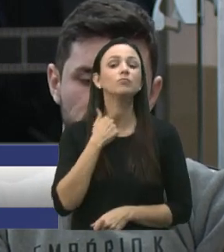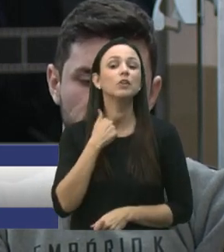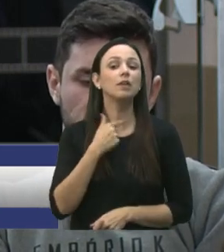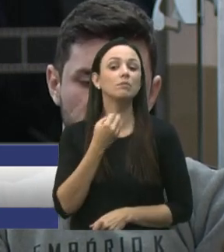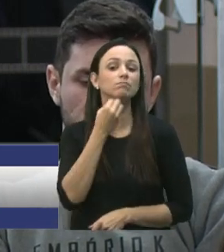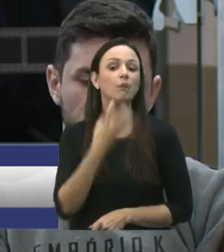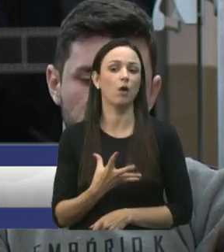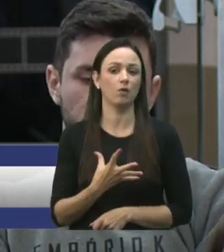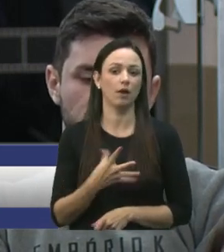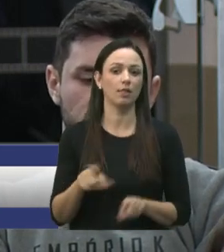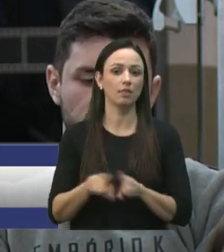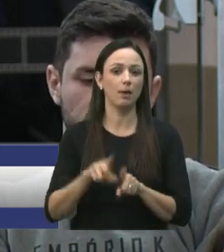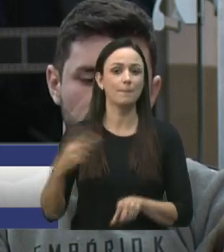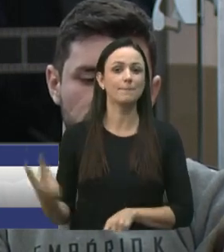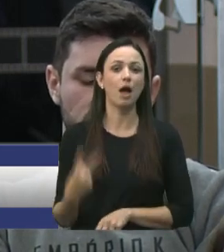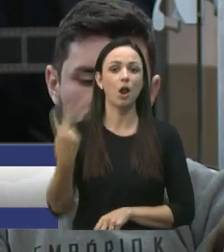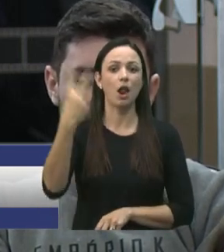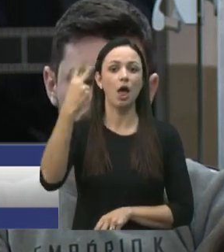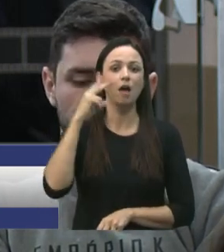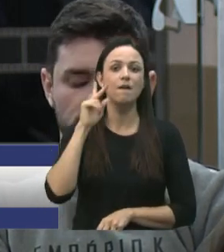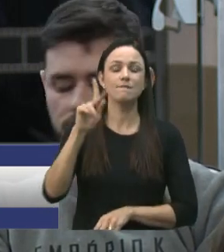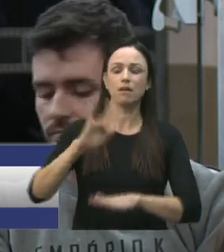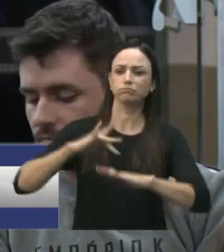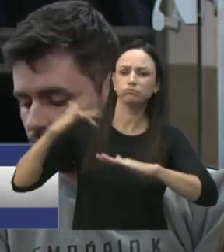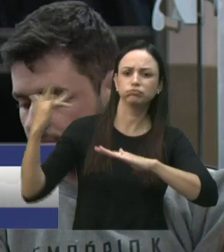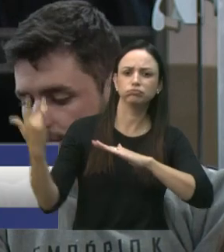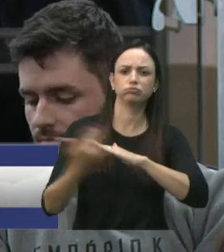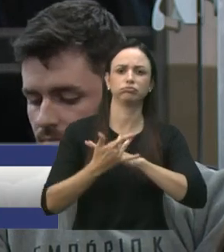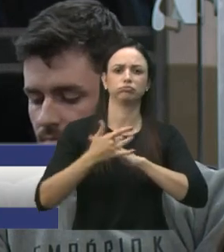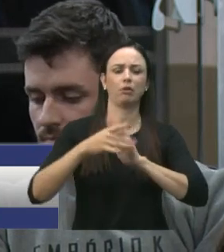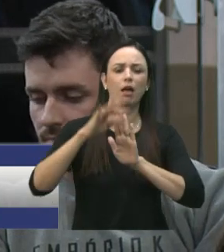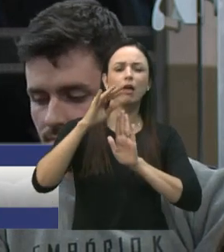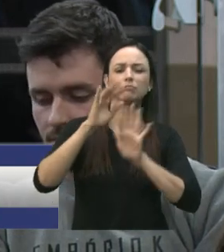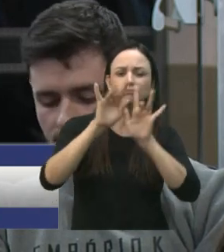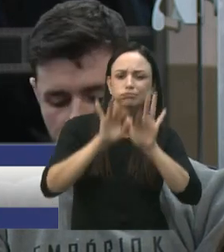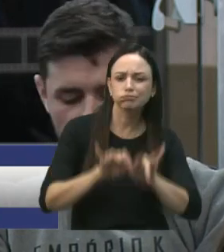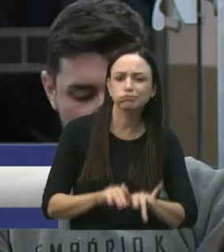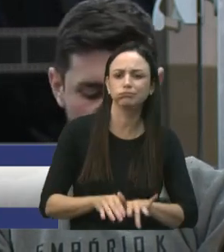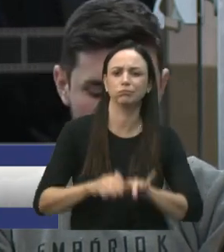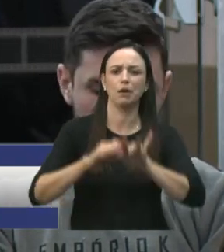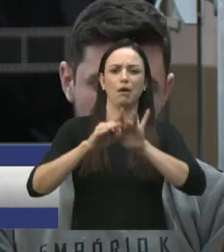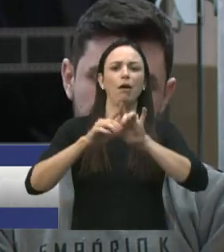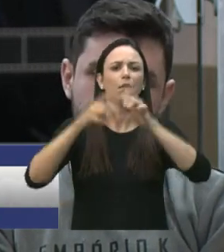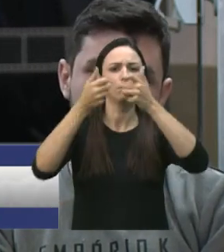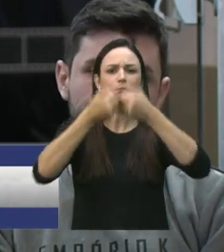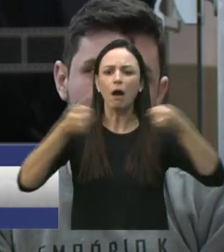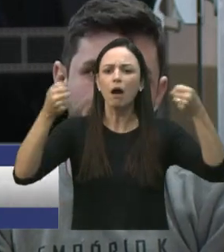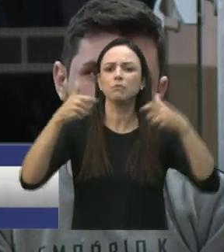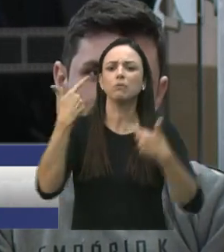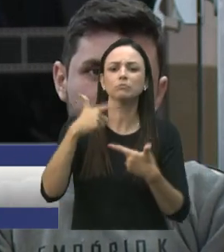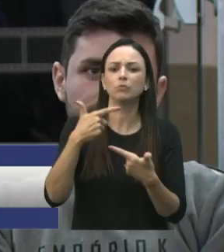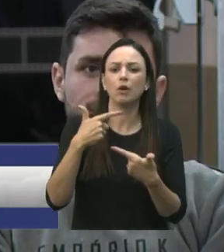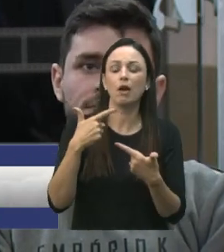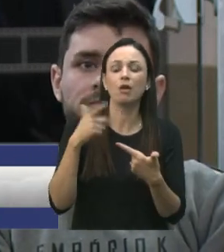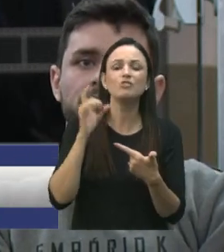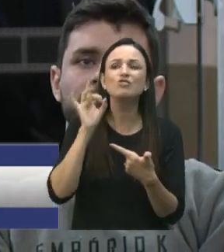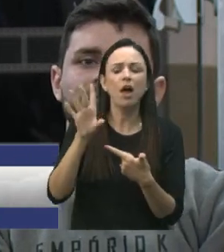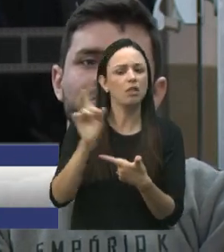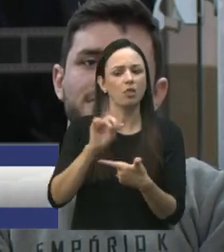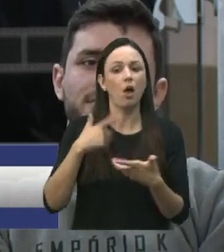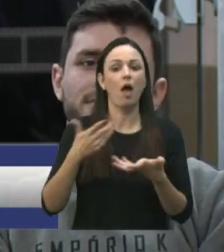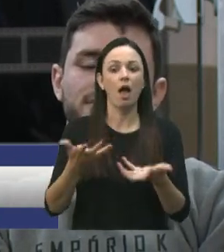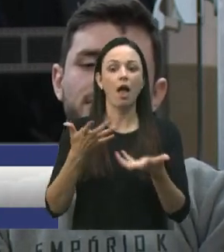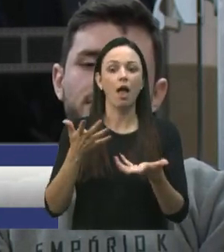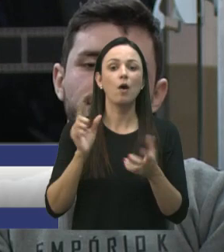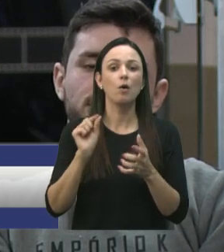dessa valorização que tanto vê em rede social, em texto, em banner, mas a gente não quer isso. A gente quer realmente